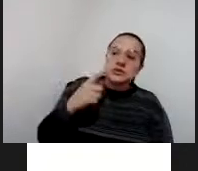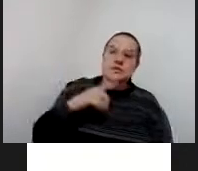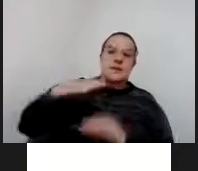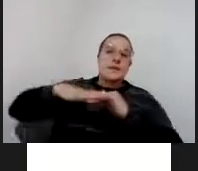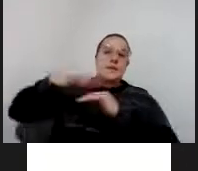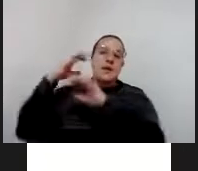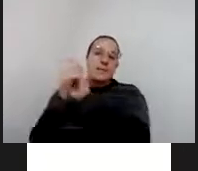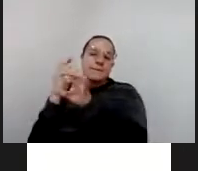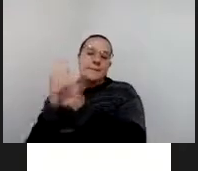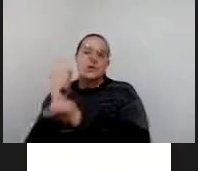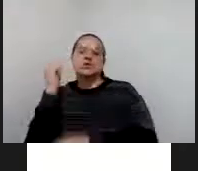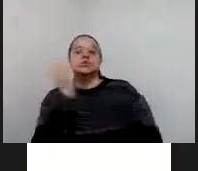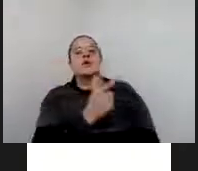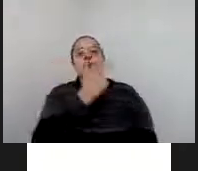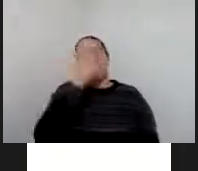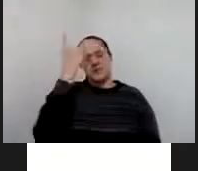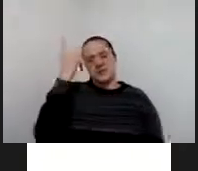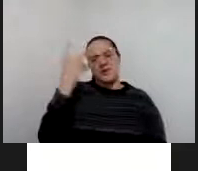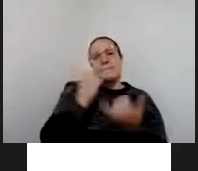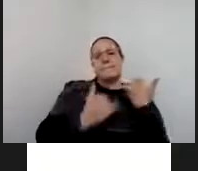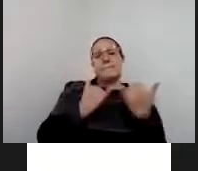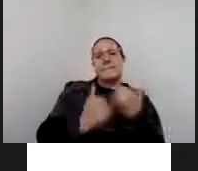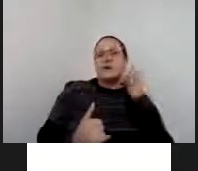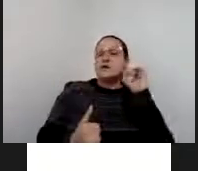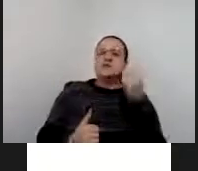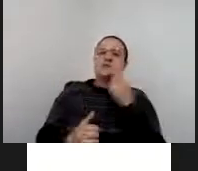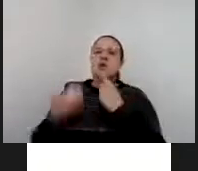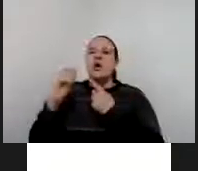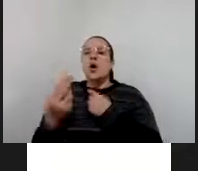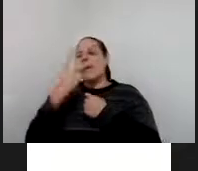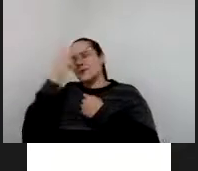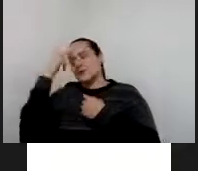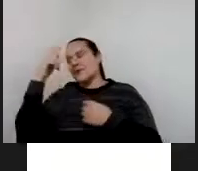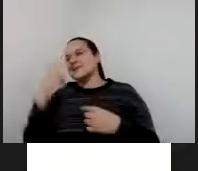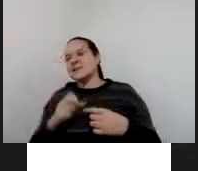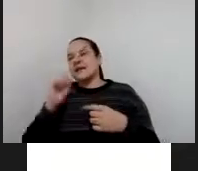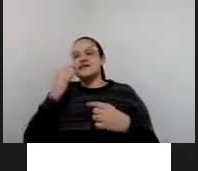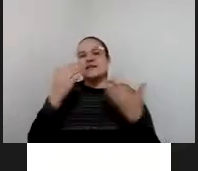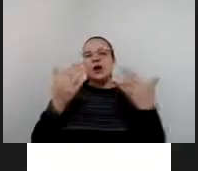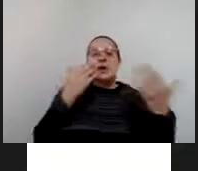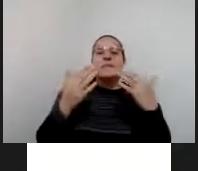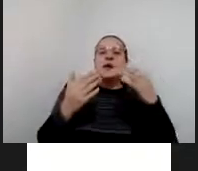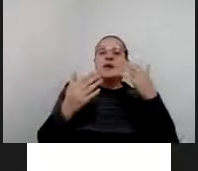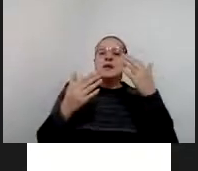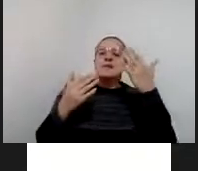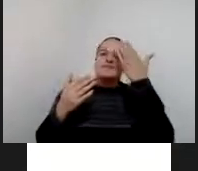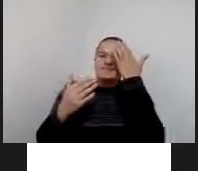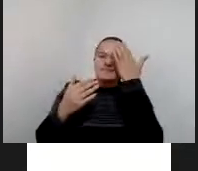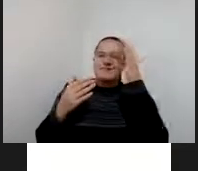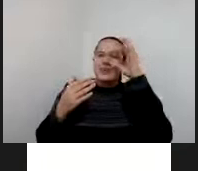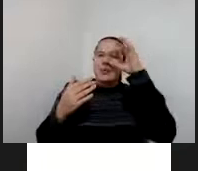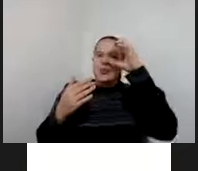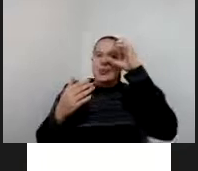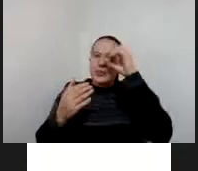um cego em relação ao monocular. Então, alguma coisa que pudesse trazer essas pessoas que